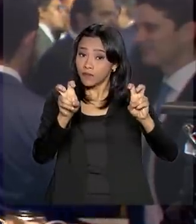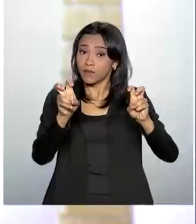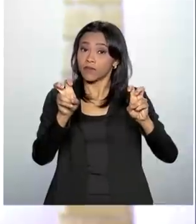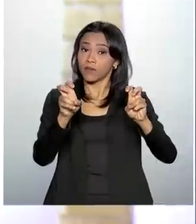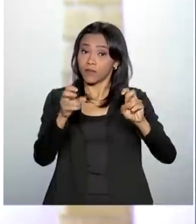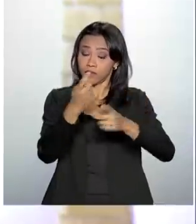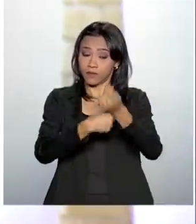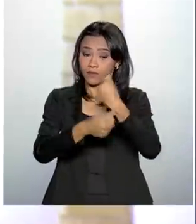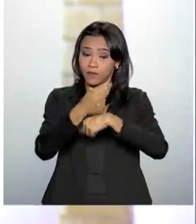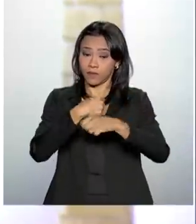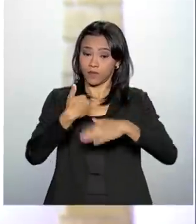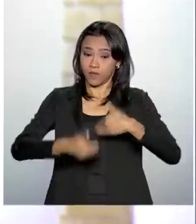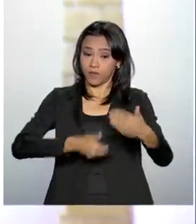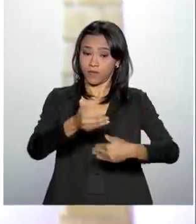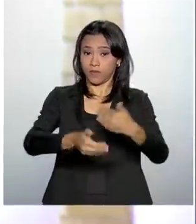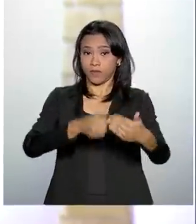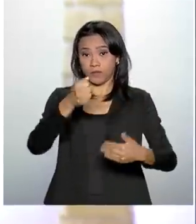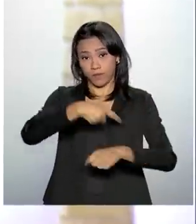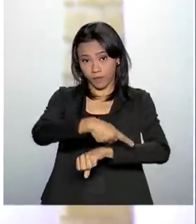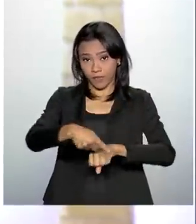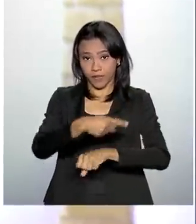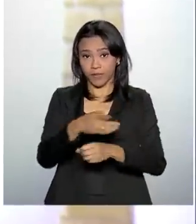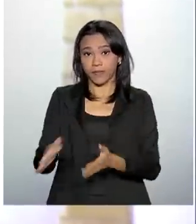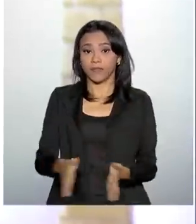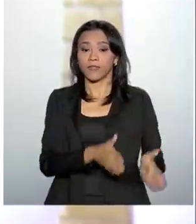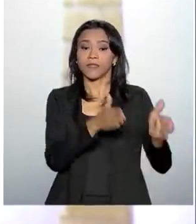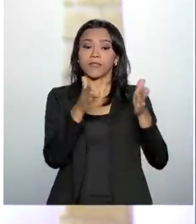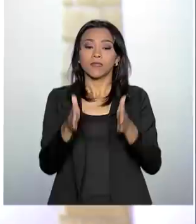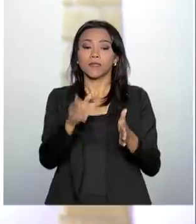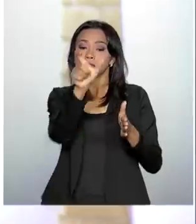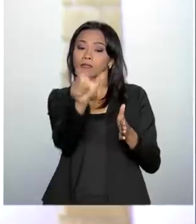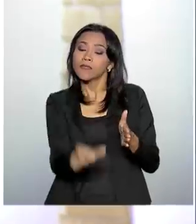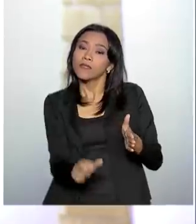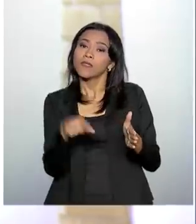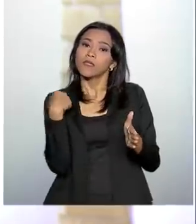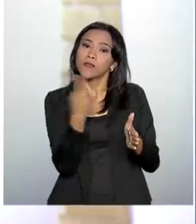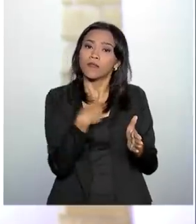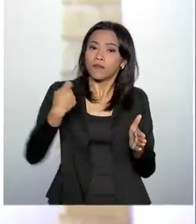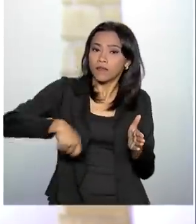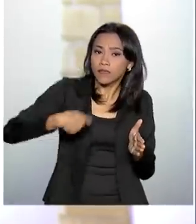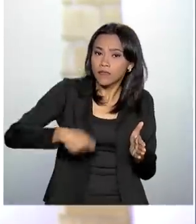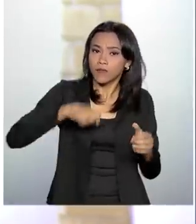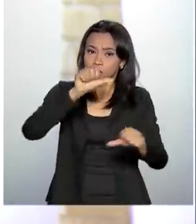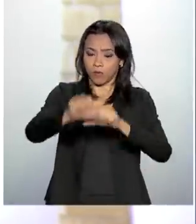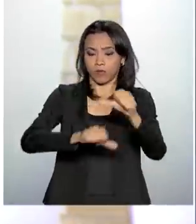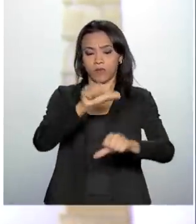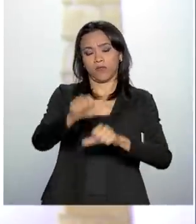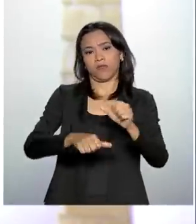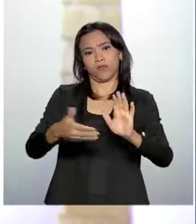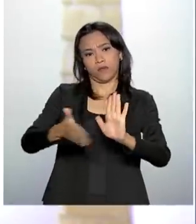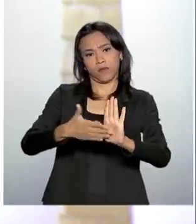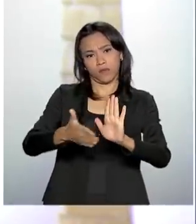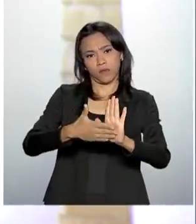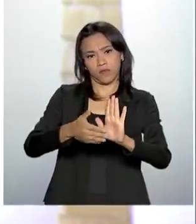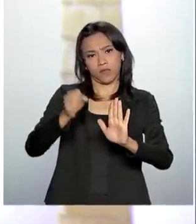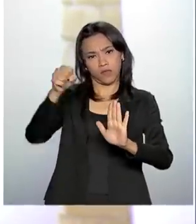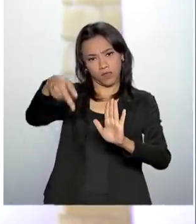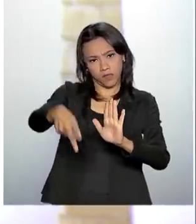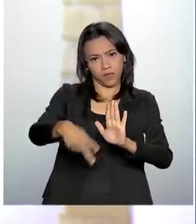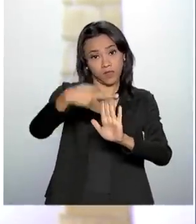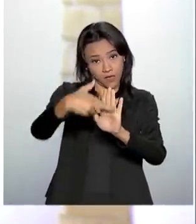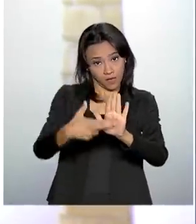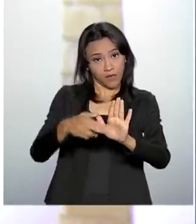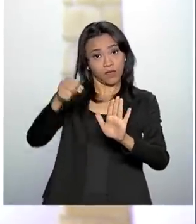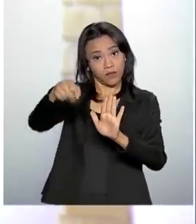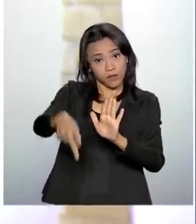país. Nós precisamos das reformas. O Brasil só poderá andar para frente